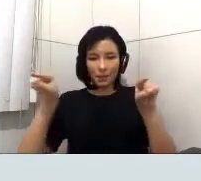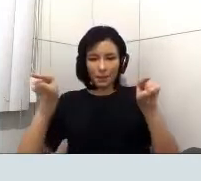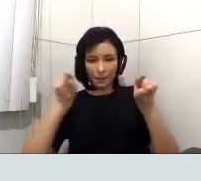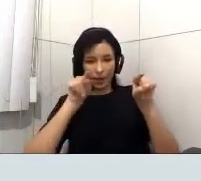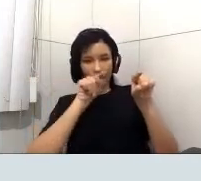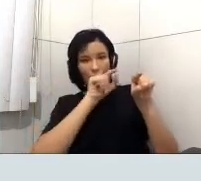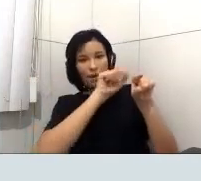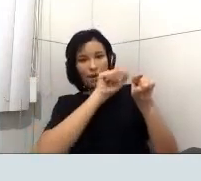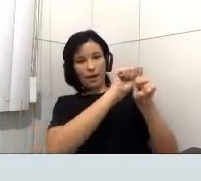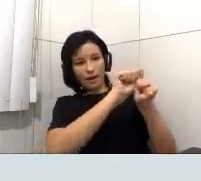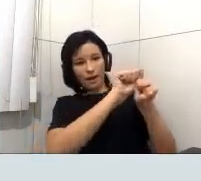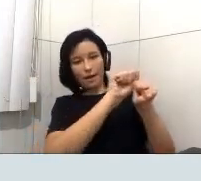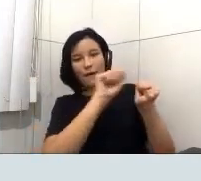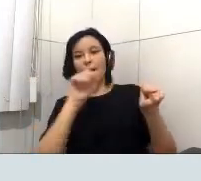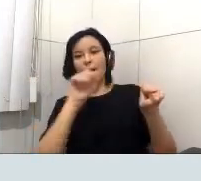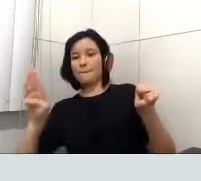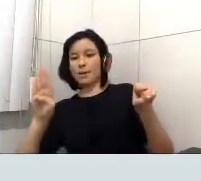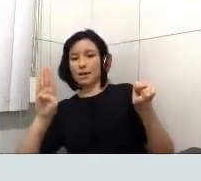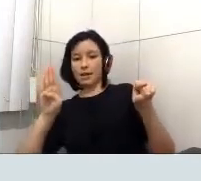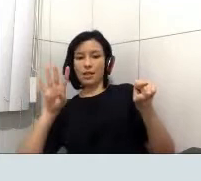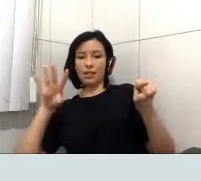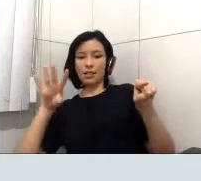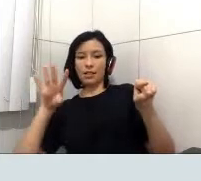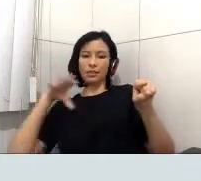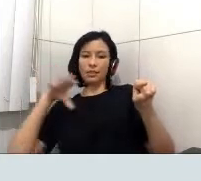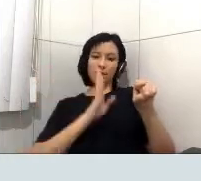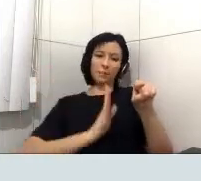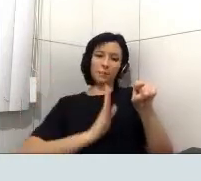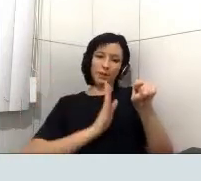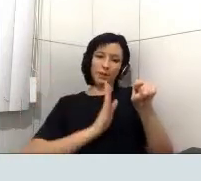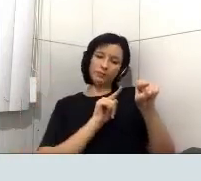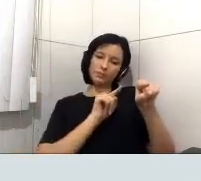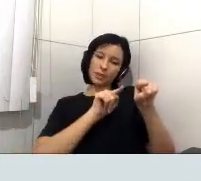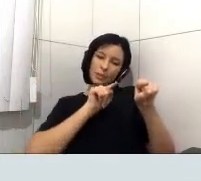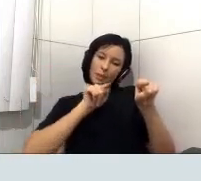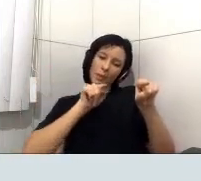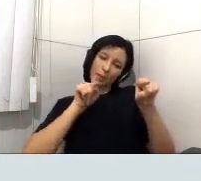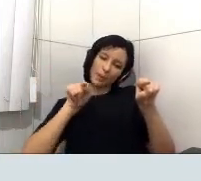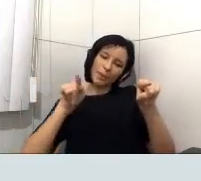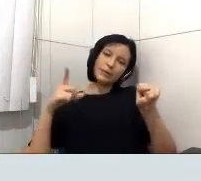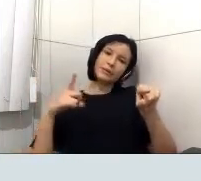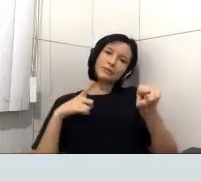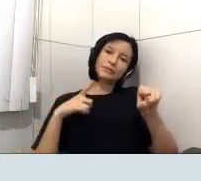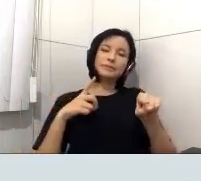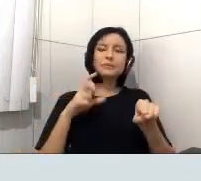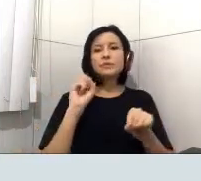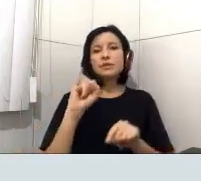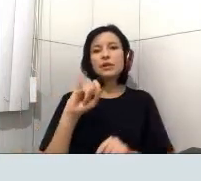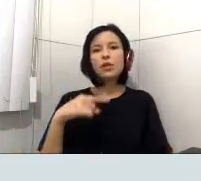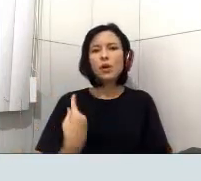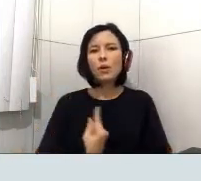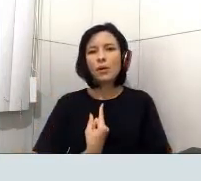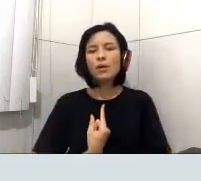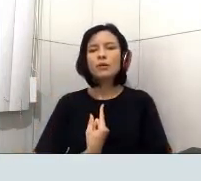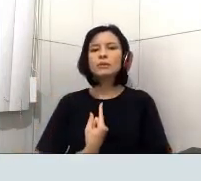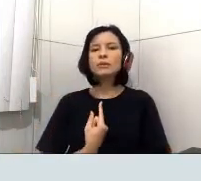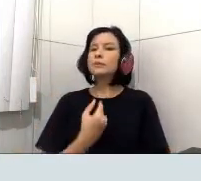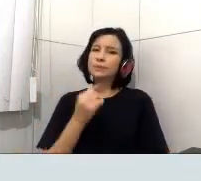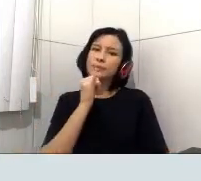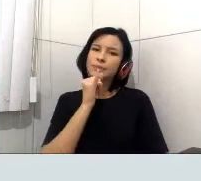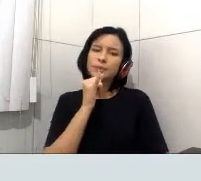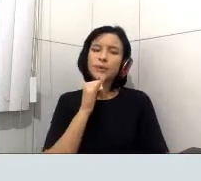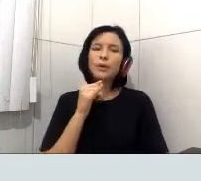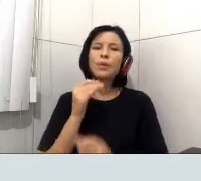B. Bom, e se nós pegarmos, eu queria, por favor,